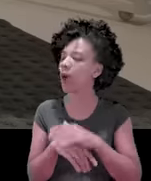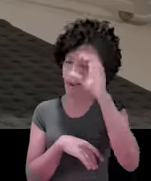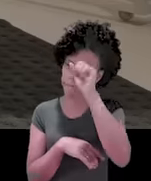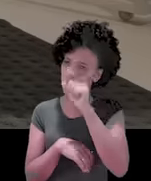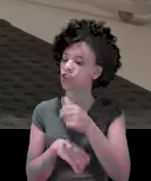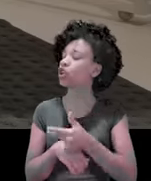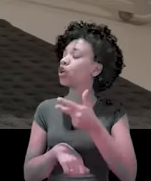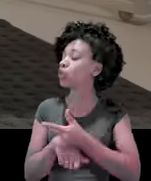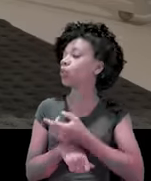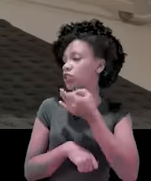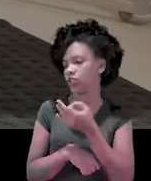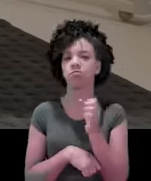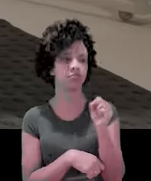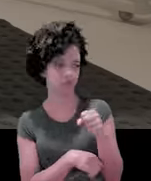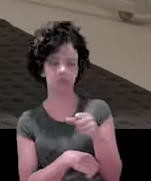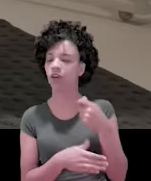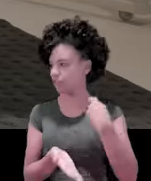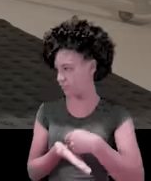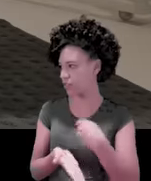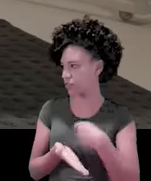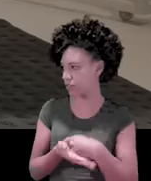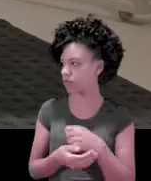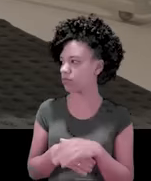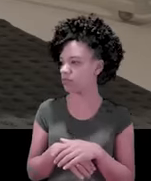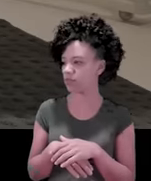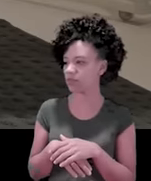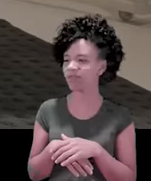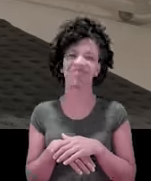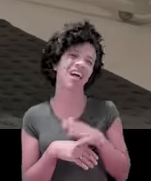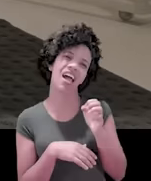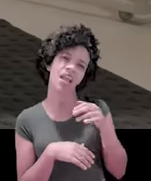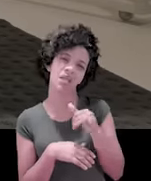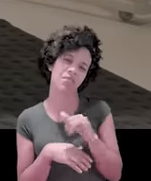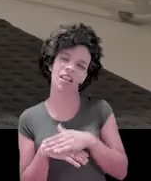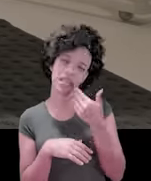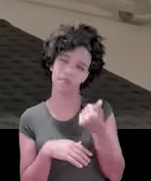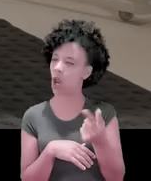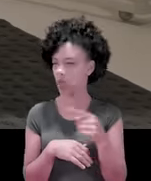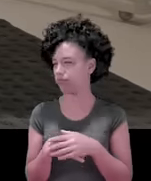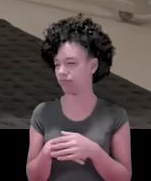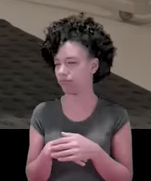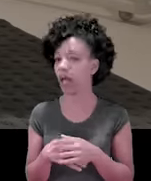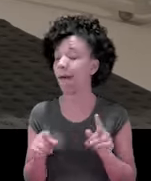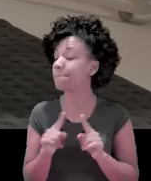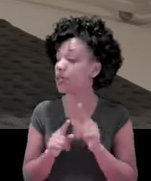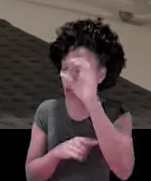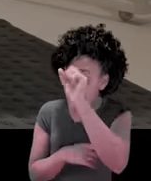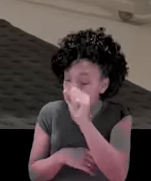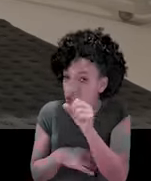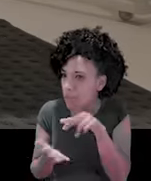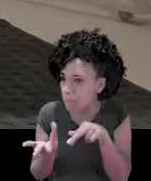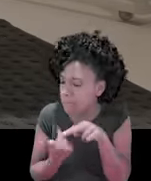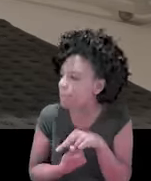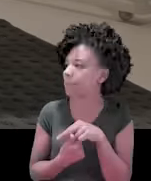o que eu aprendi com acham cara que legal vou fazer questão eu vou dar ele não não vai A Emily tá muito mal de você mas eu aprendi